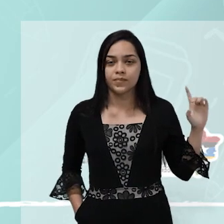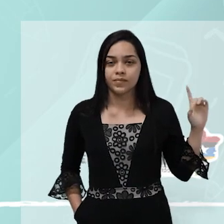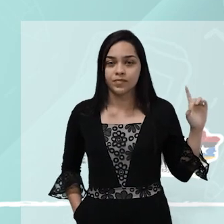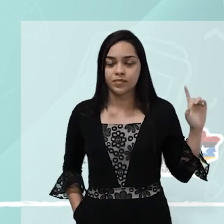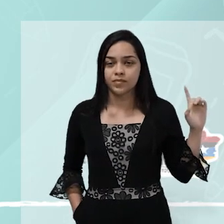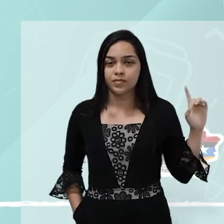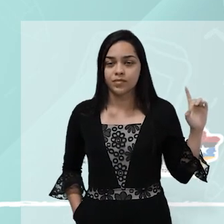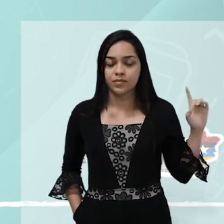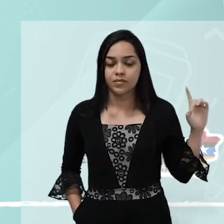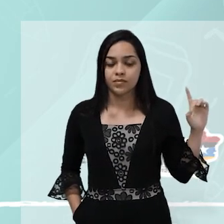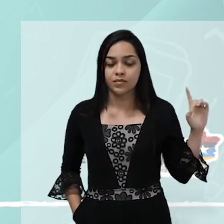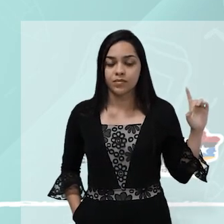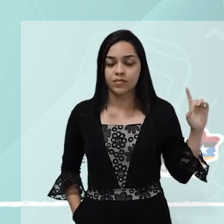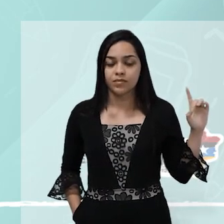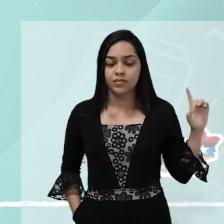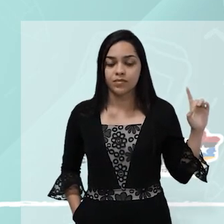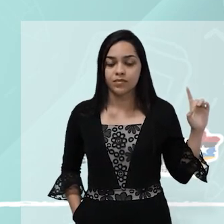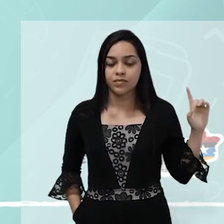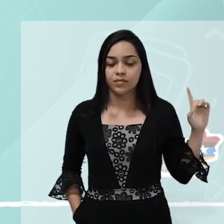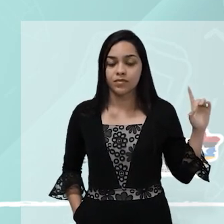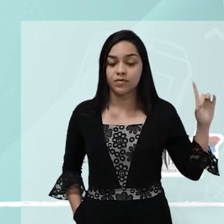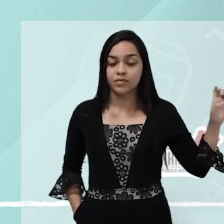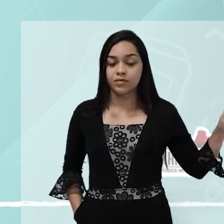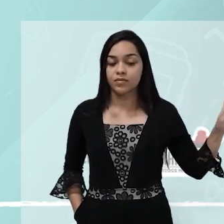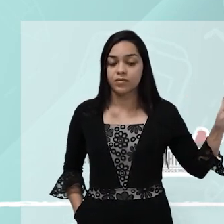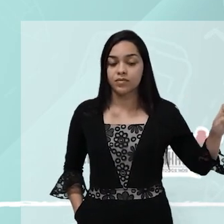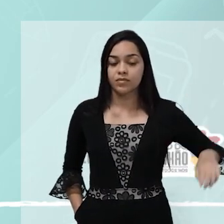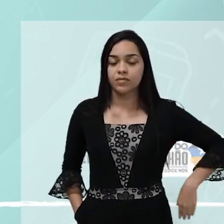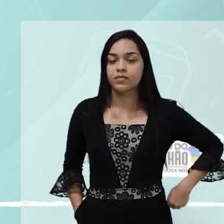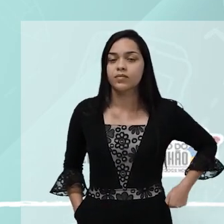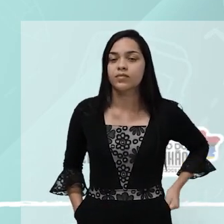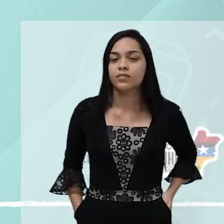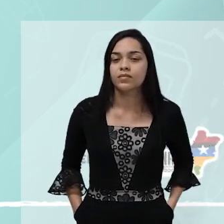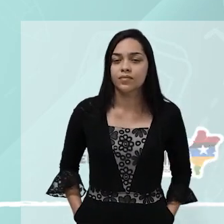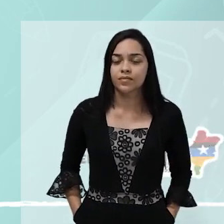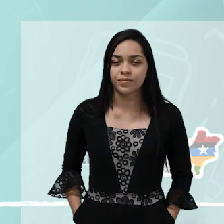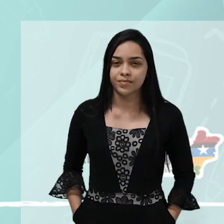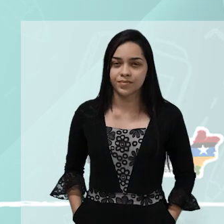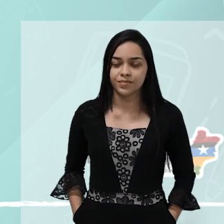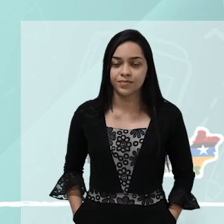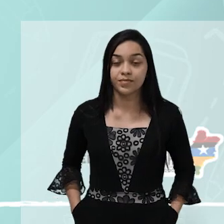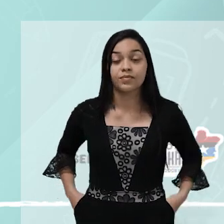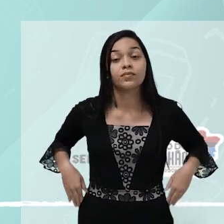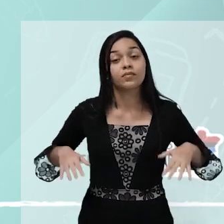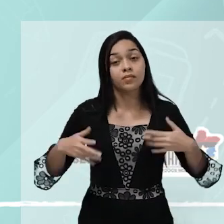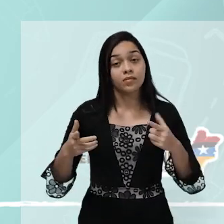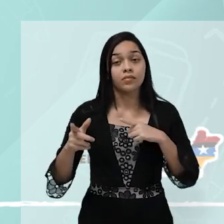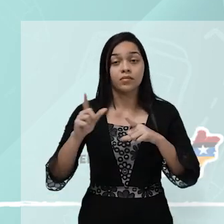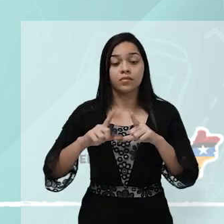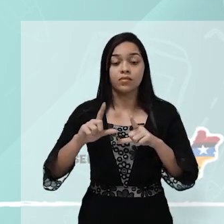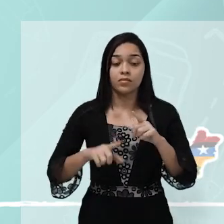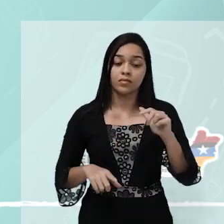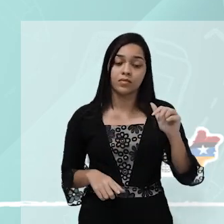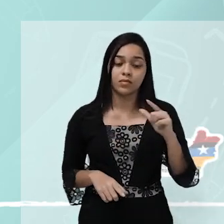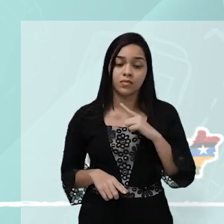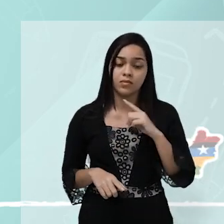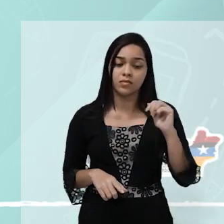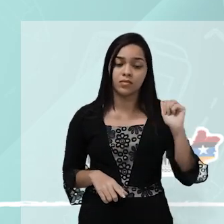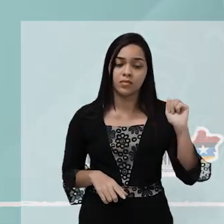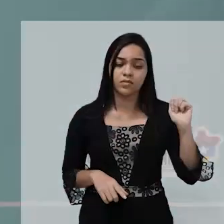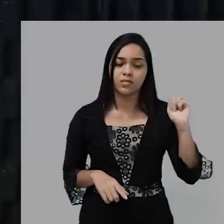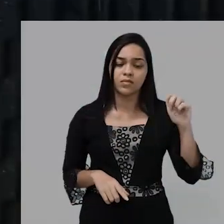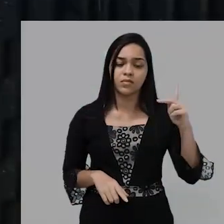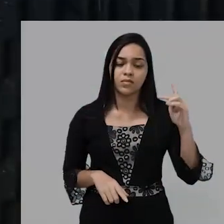palacianas. D, prosas historiográficas. Ou nobiliários. Esse letra A significa coisas